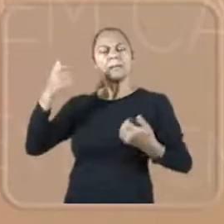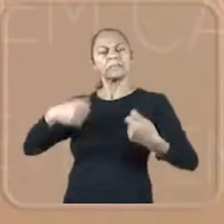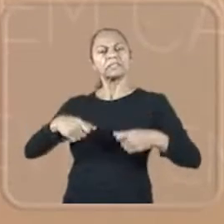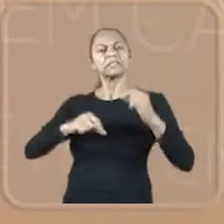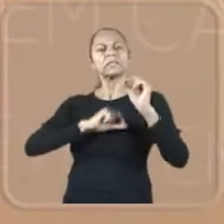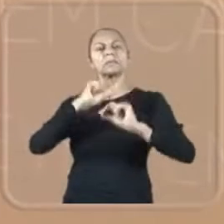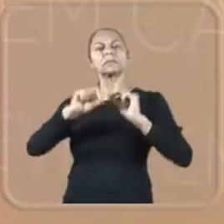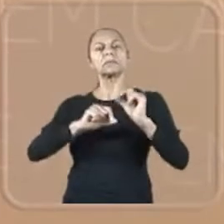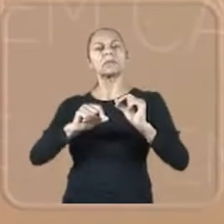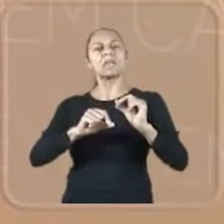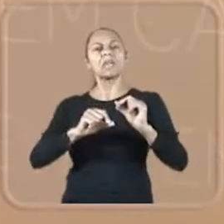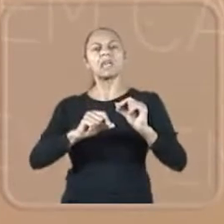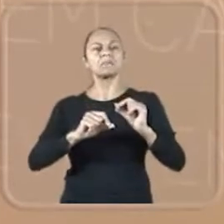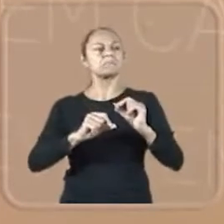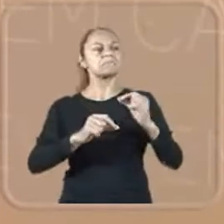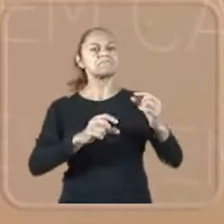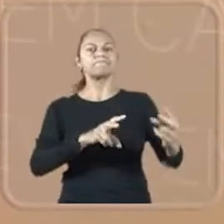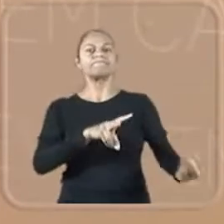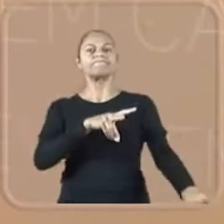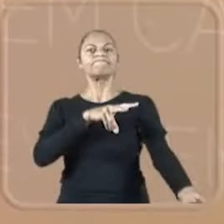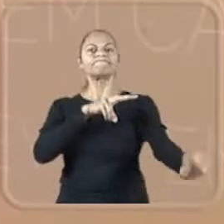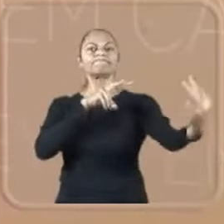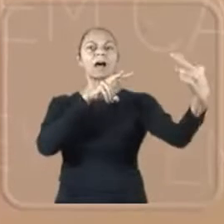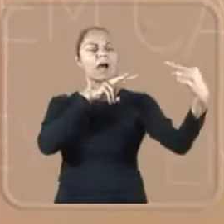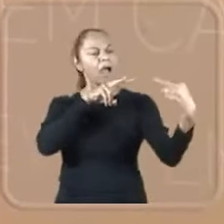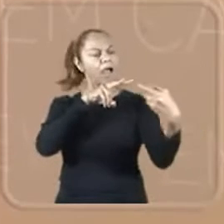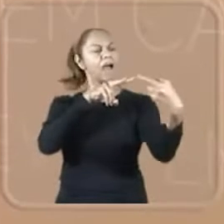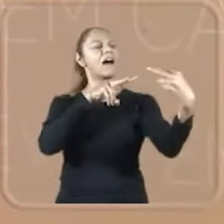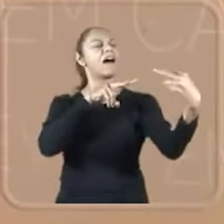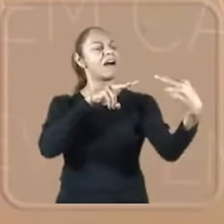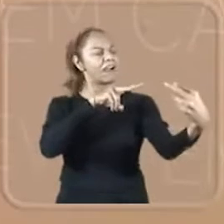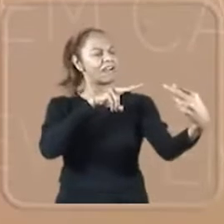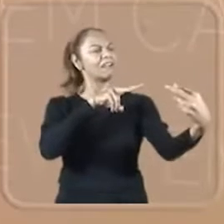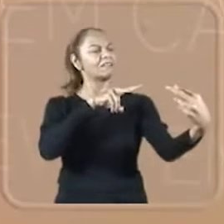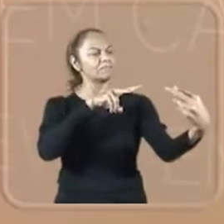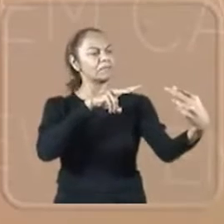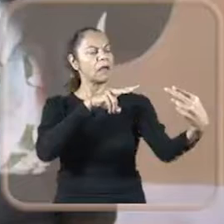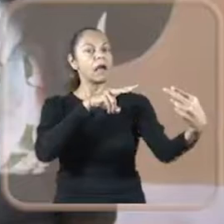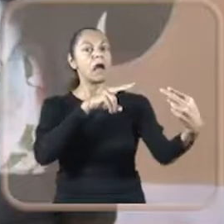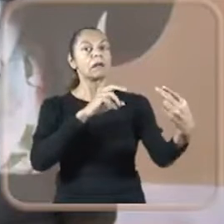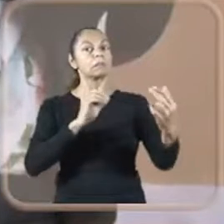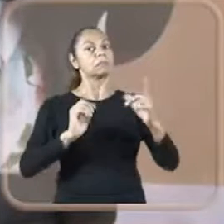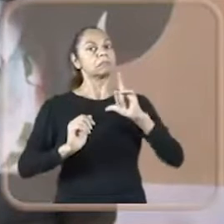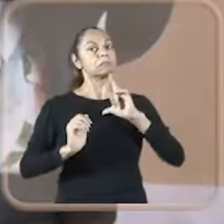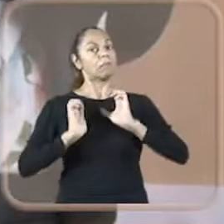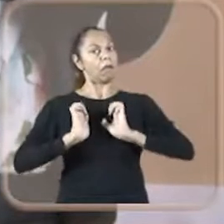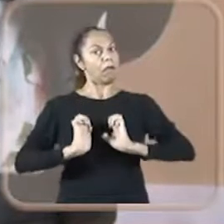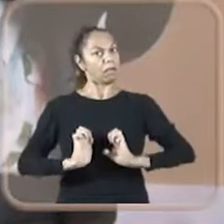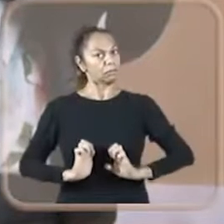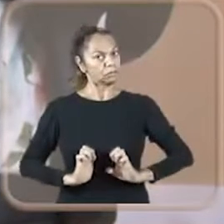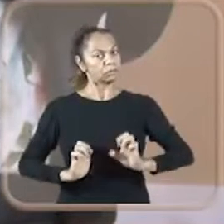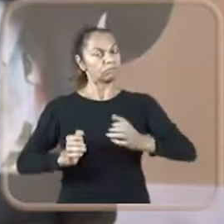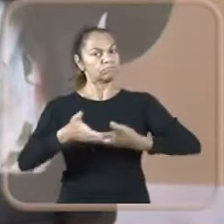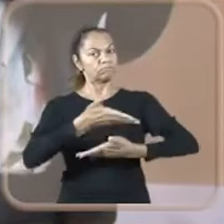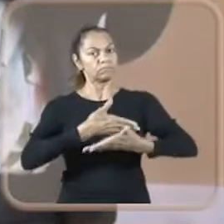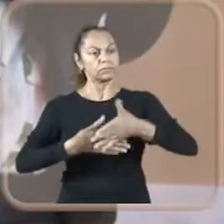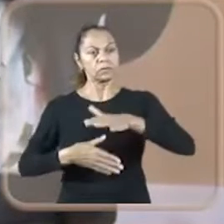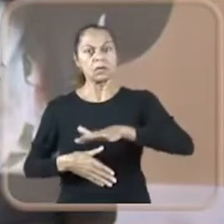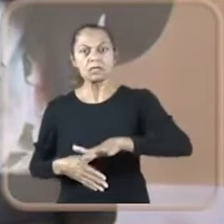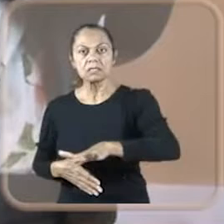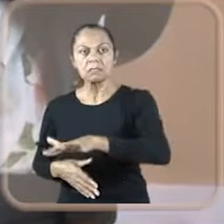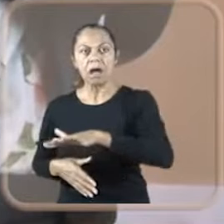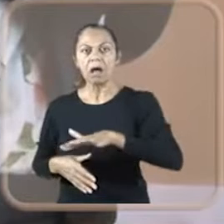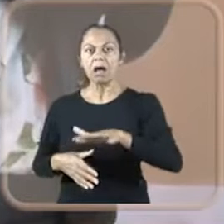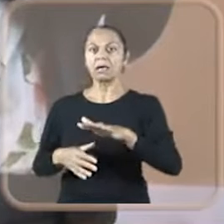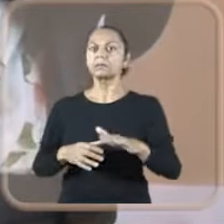nos olhos e estar num espaço seguro de fala, porque tudo que se fala é confidencial, num espaço seguro de